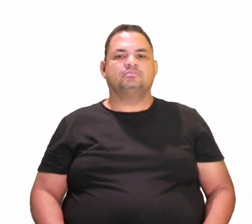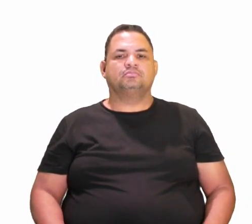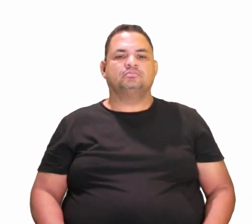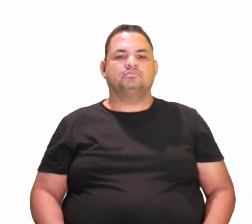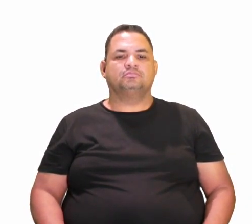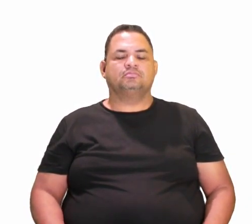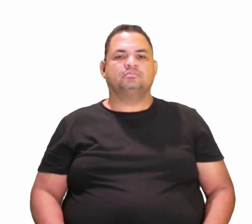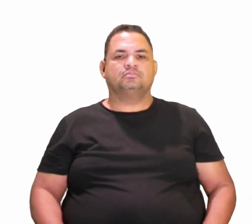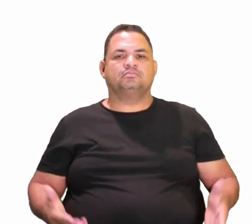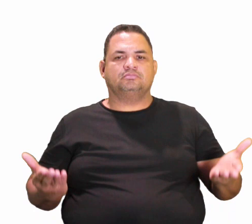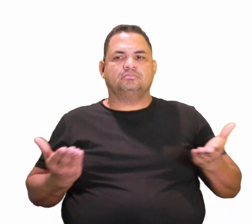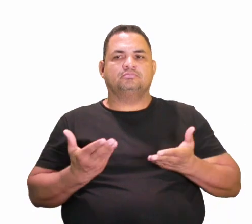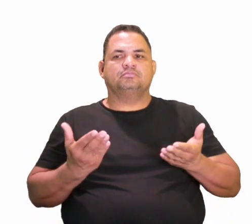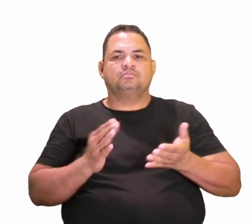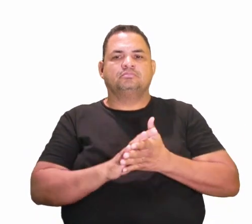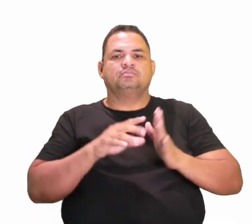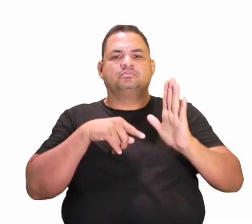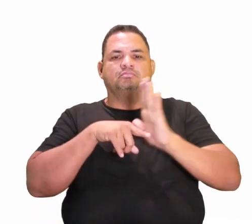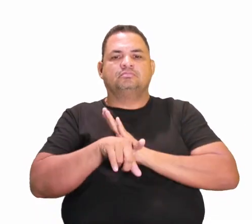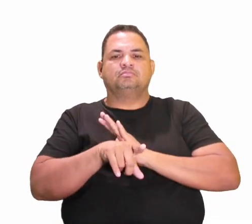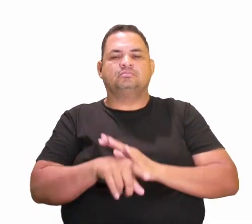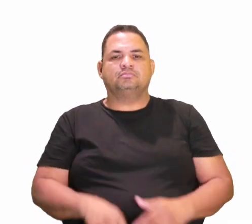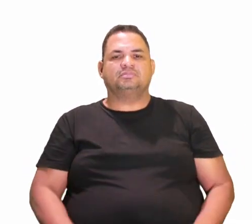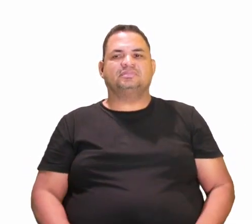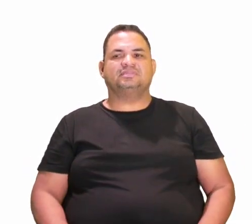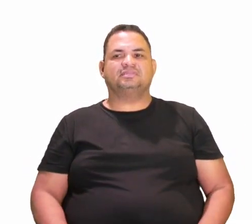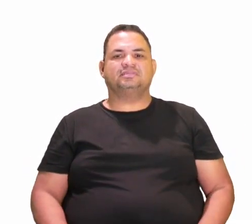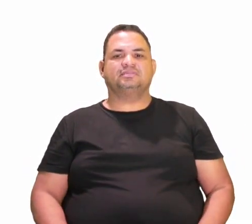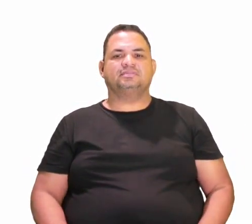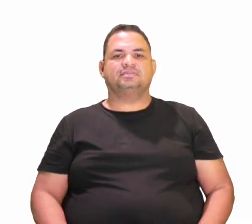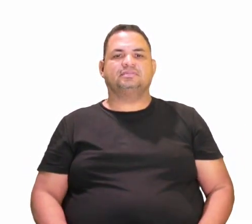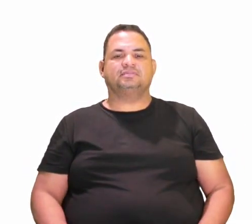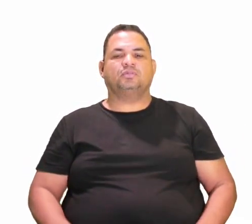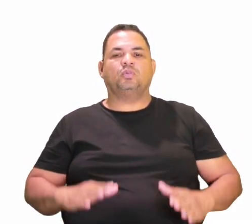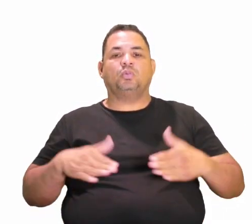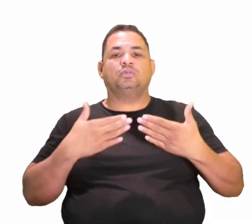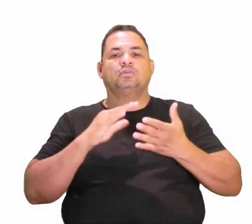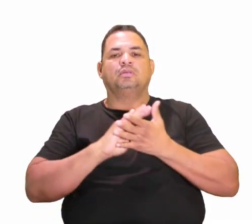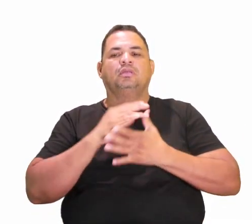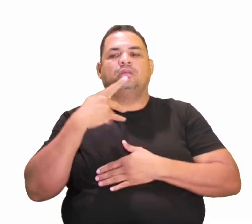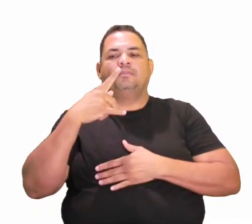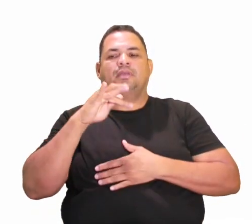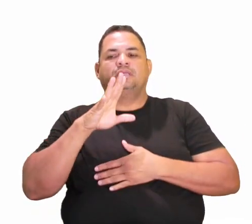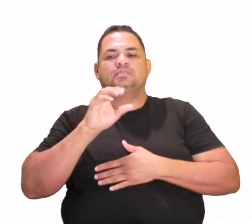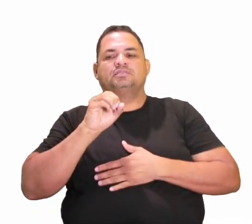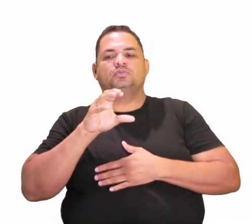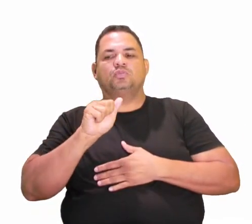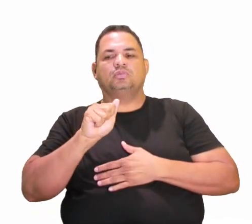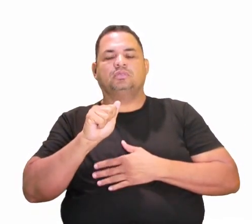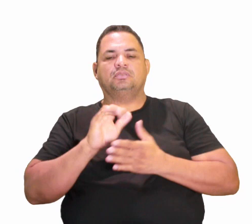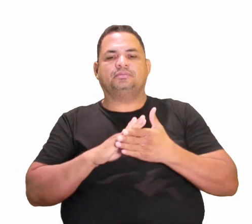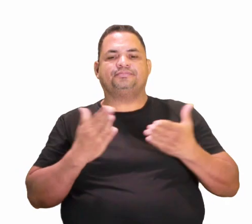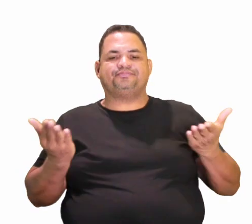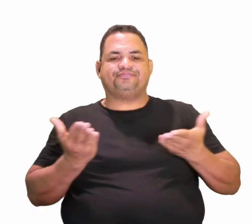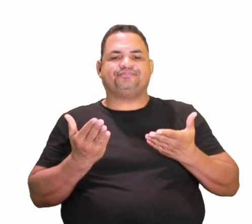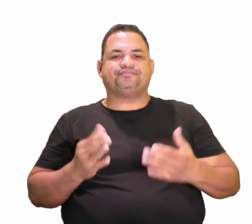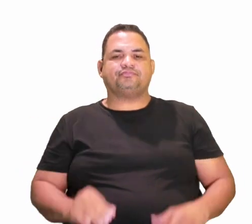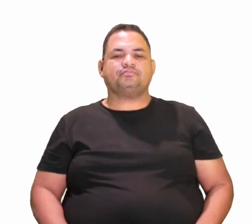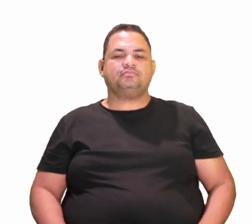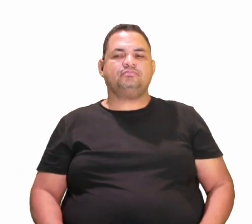aula. Agora a pergunta é, when is Easter? Quando é a Páscoa? It is in. E aí